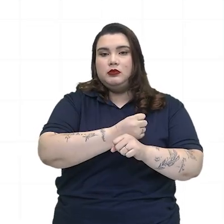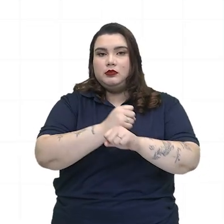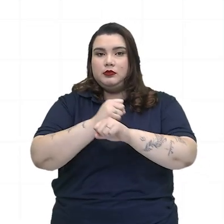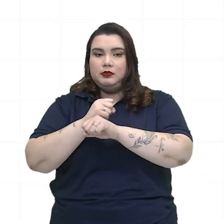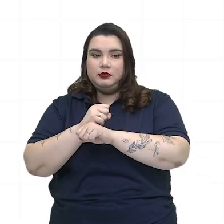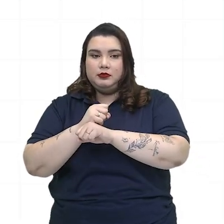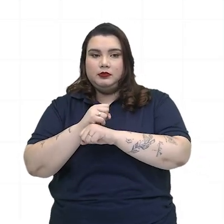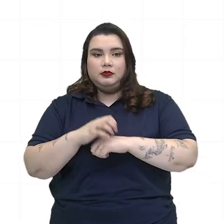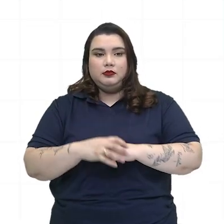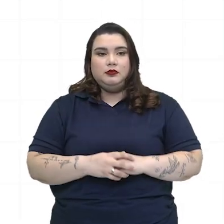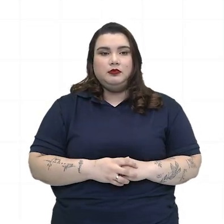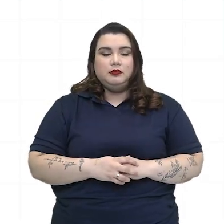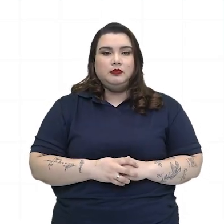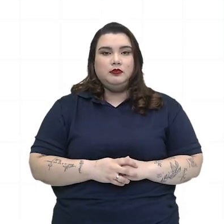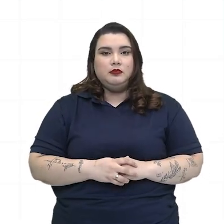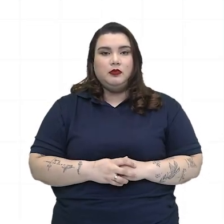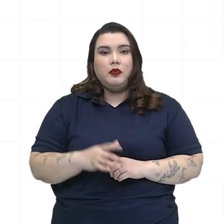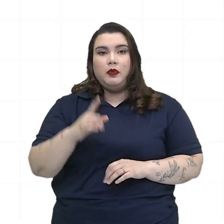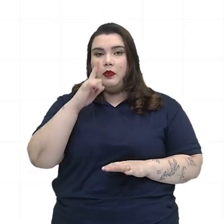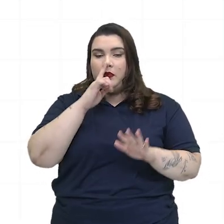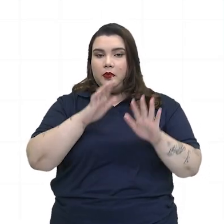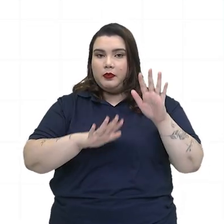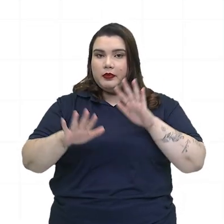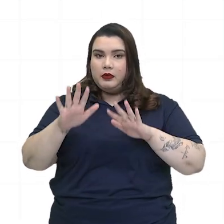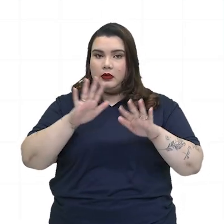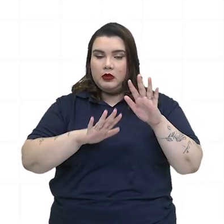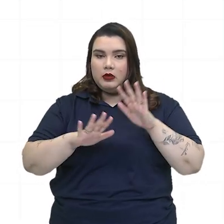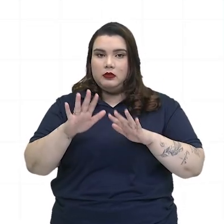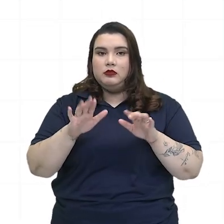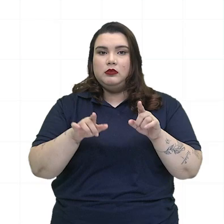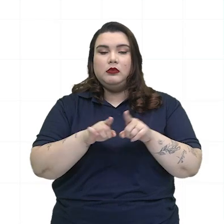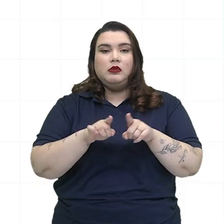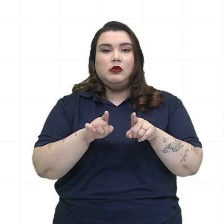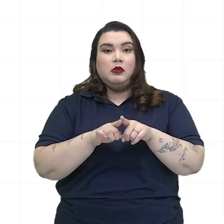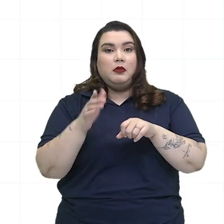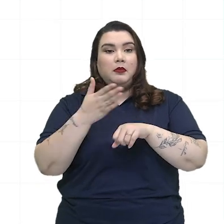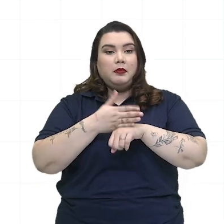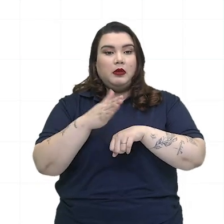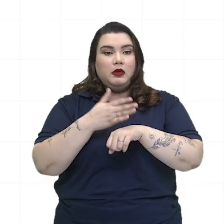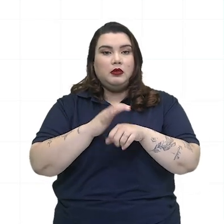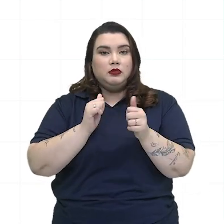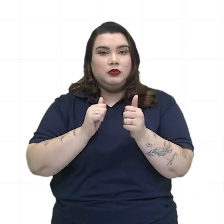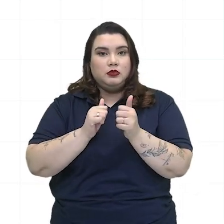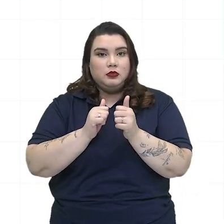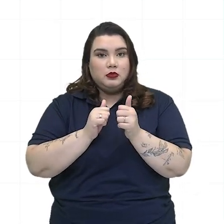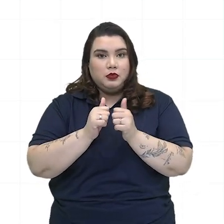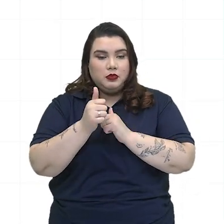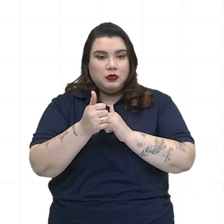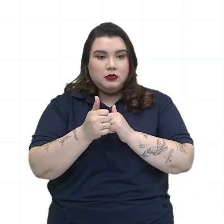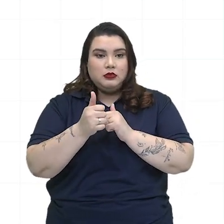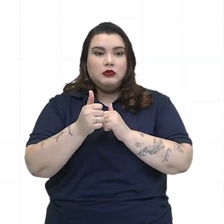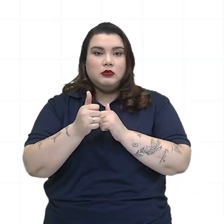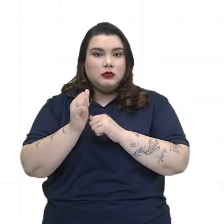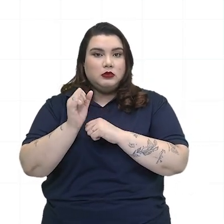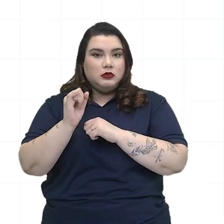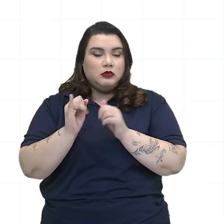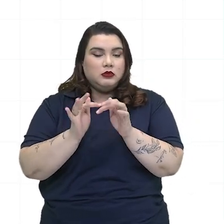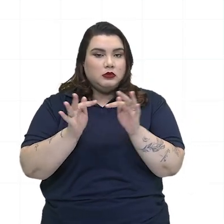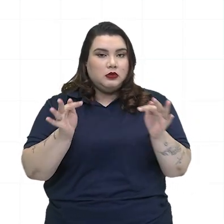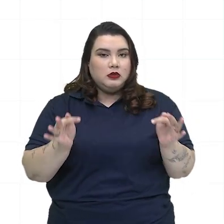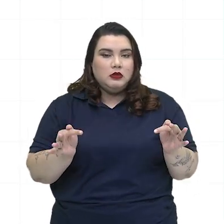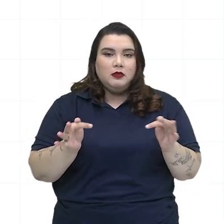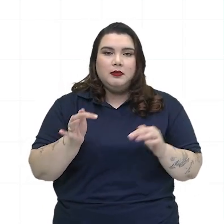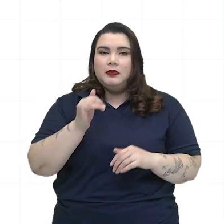fraturas. Tome sempre cuidado e, para a prática de esportes, né, por mais simples que seja, como um